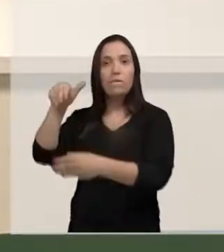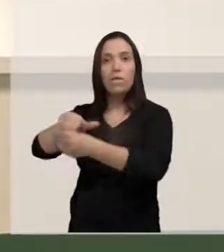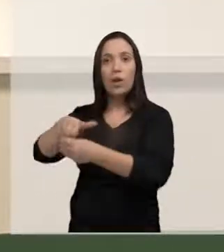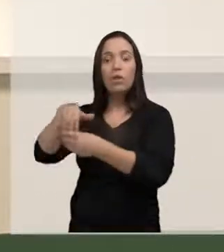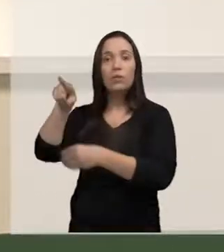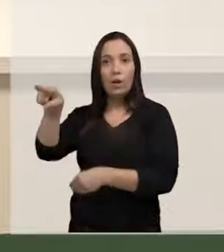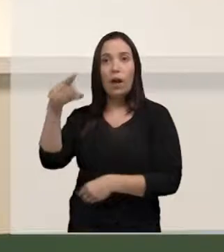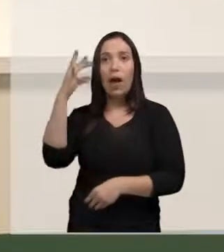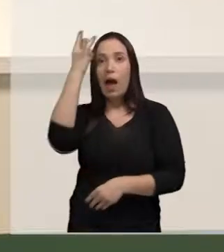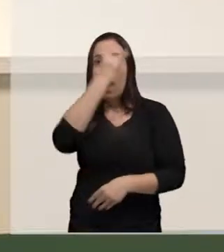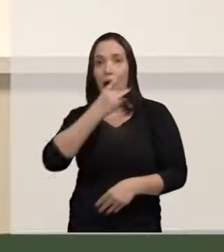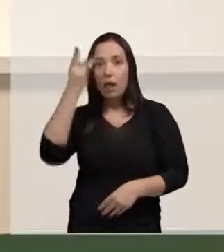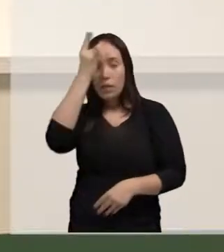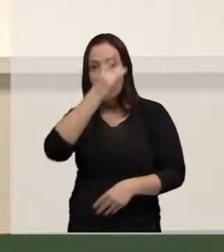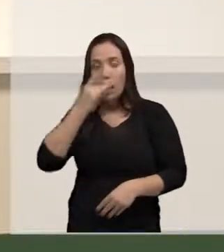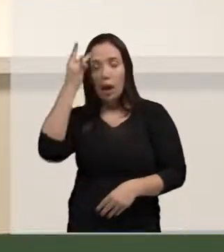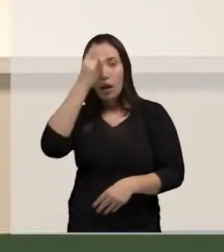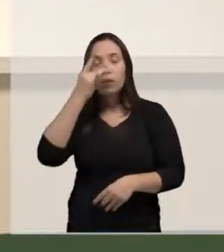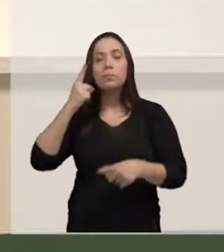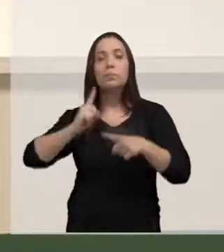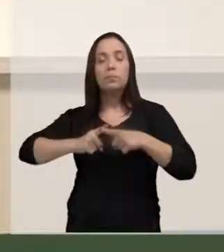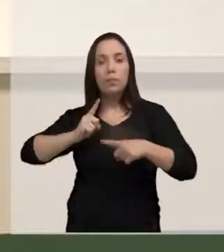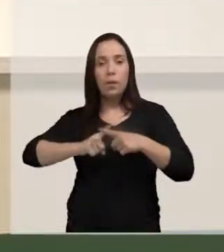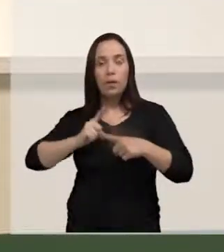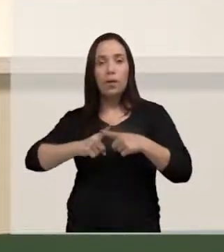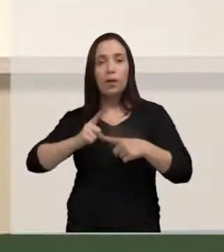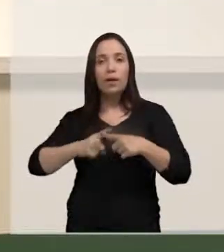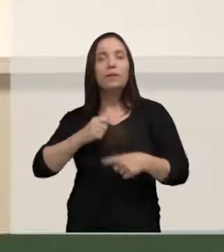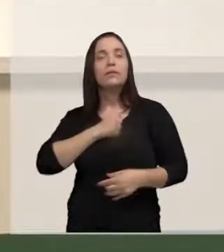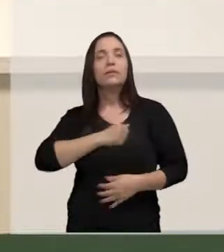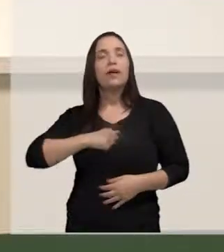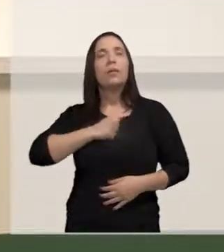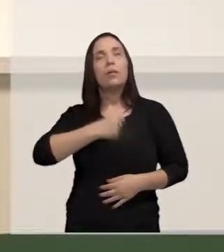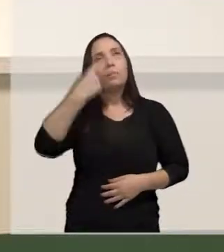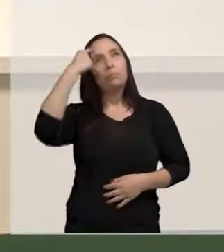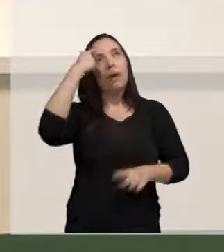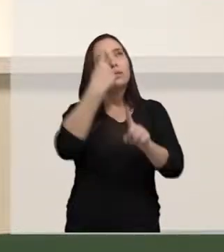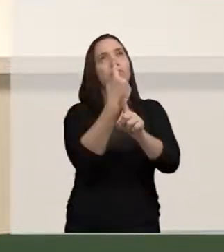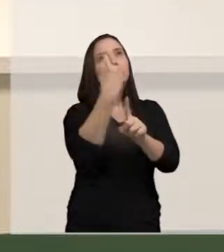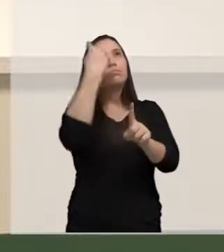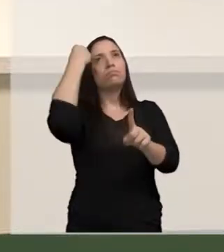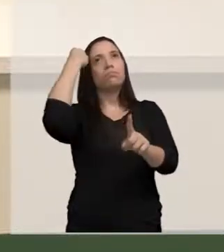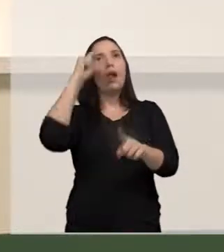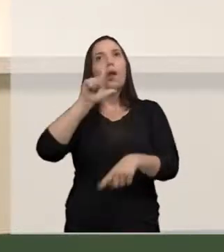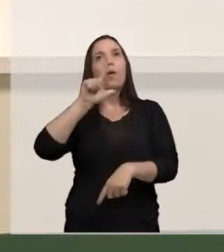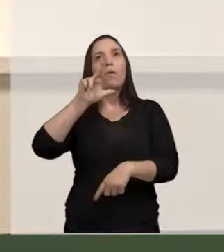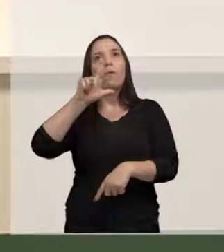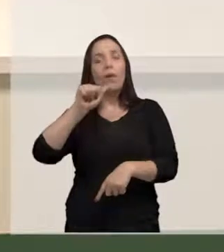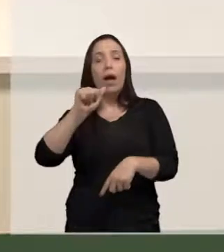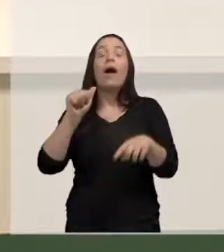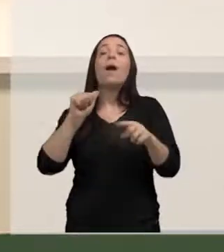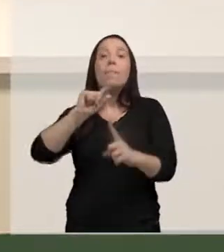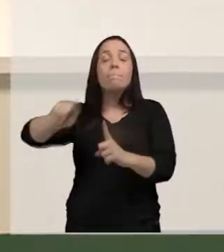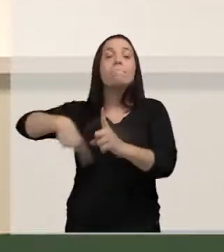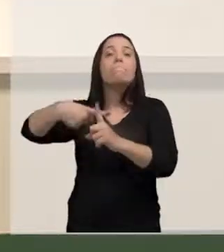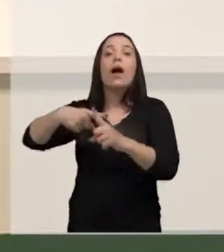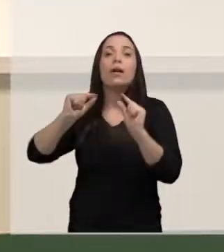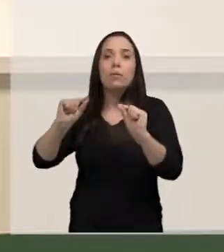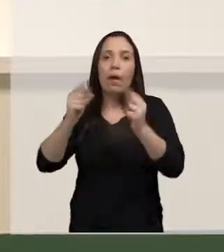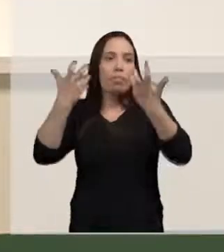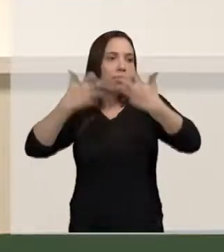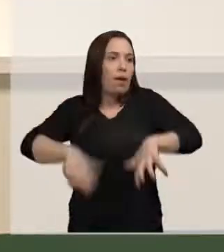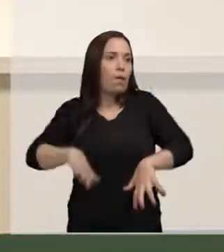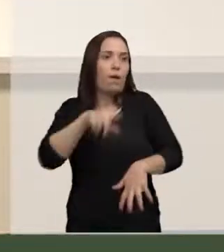no Haddad votou pelo saudosismo da época do Lula e contra o Bolsonaro. Contra a possibilidade